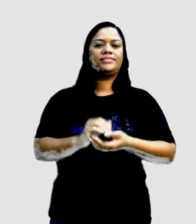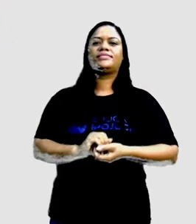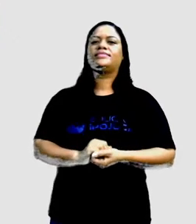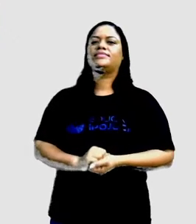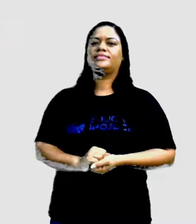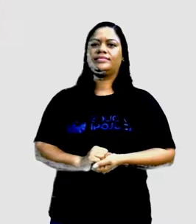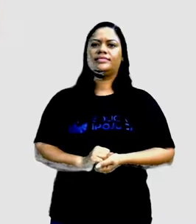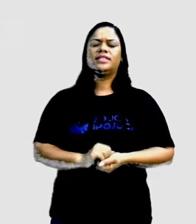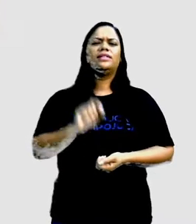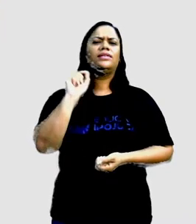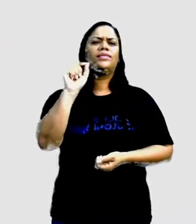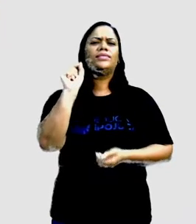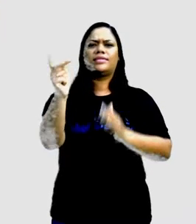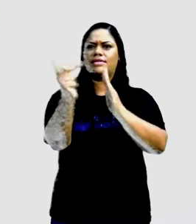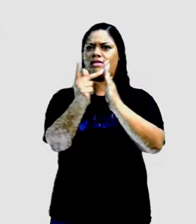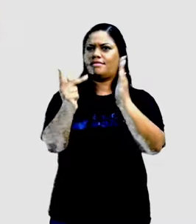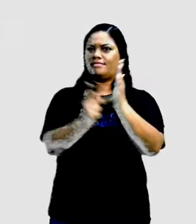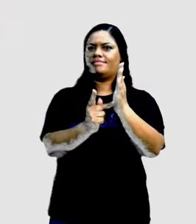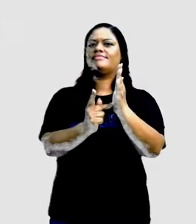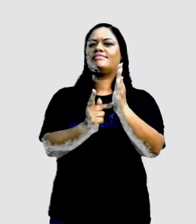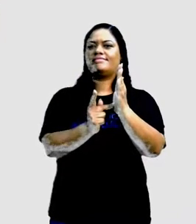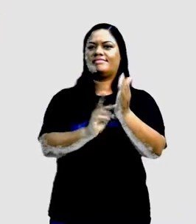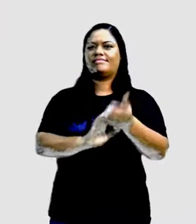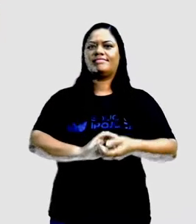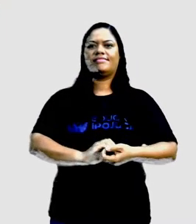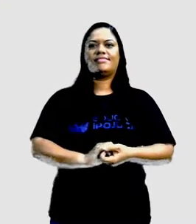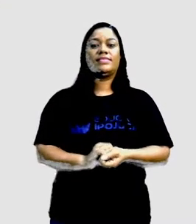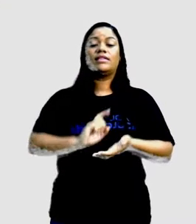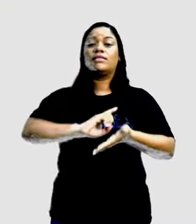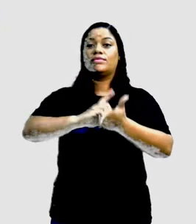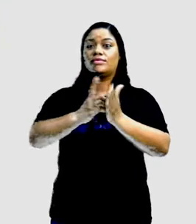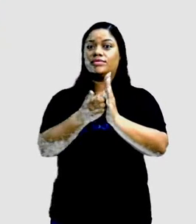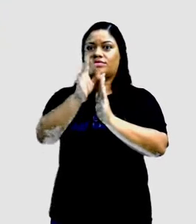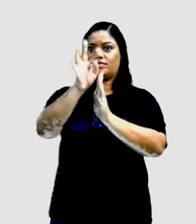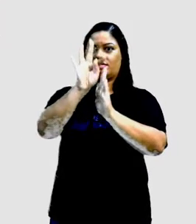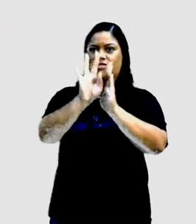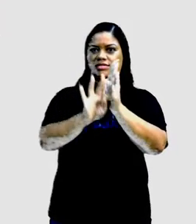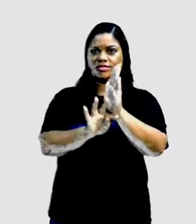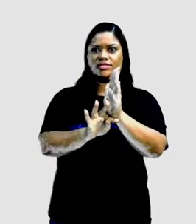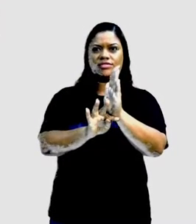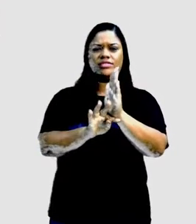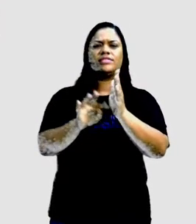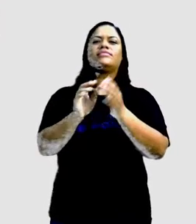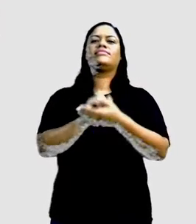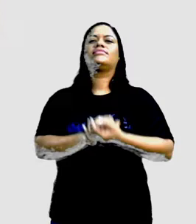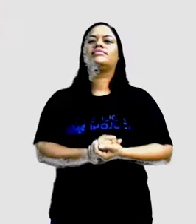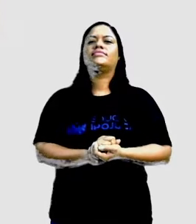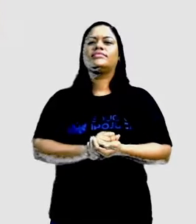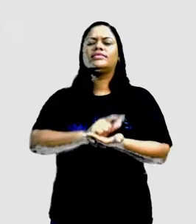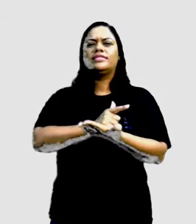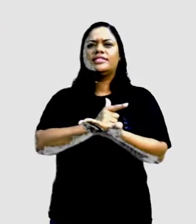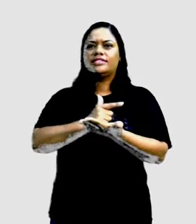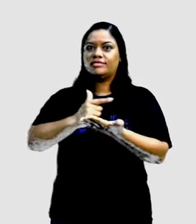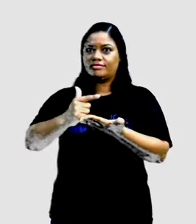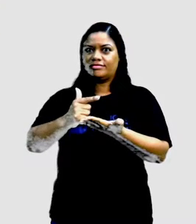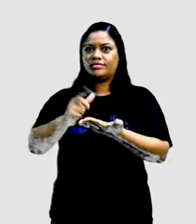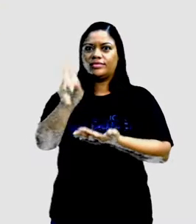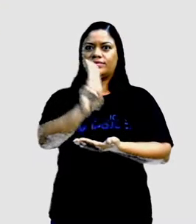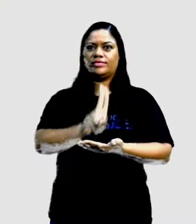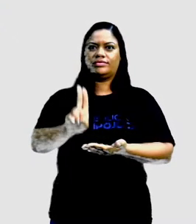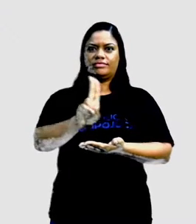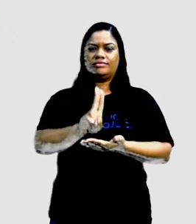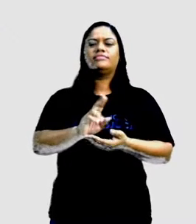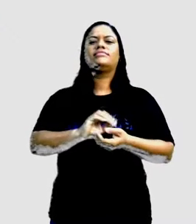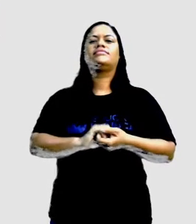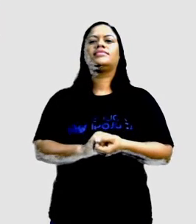Olha só, o que é um poema? Então um poema é um gênero textual literário normalmente estruturado em